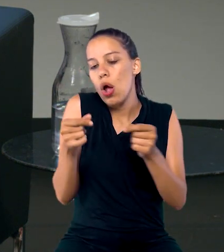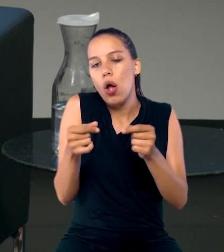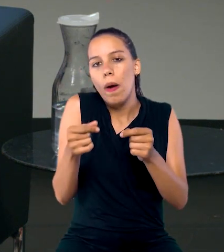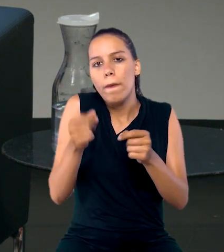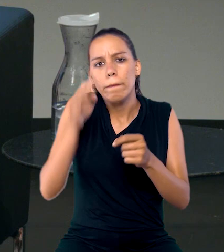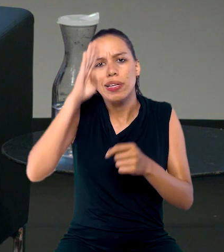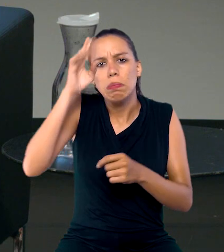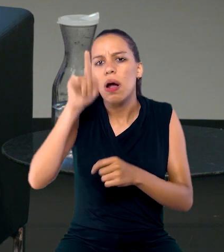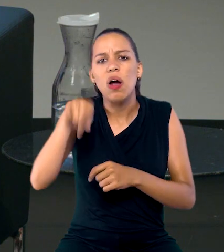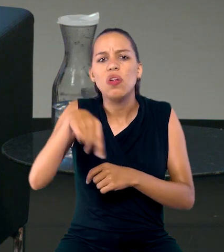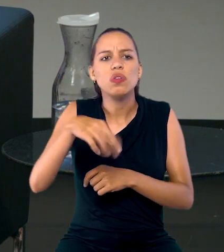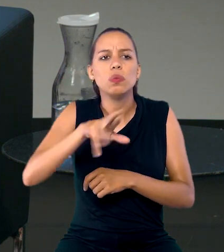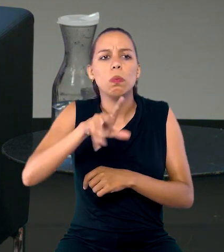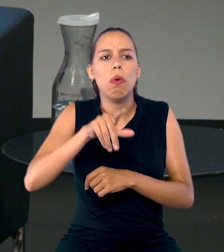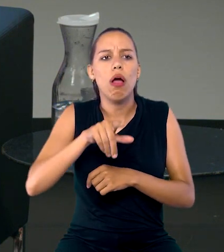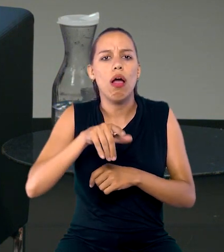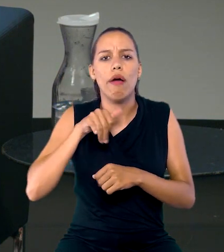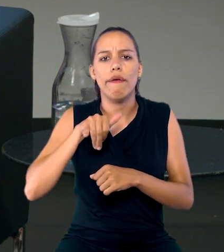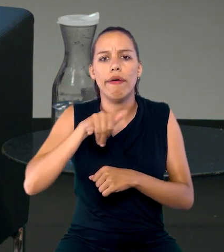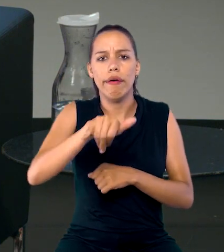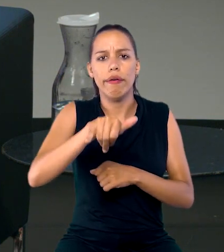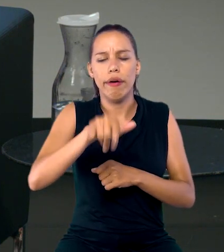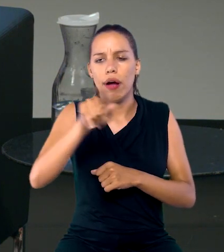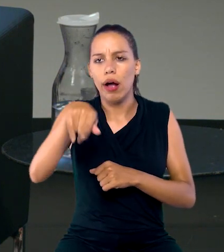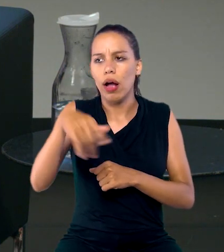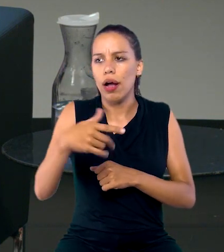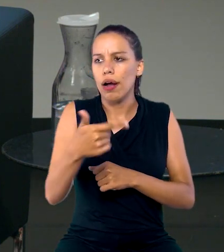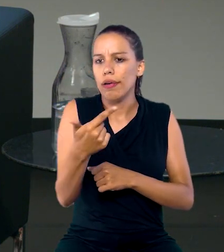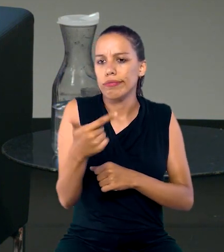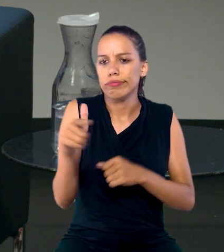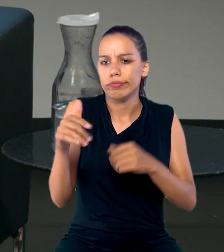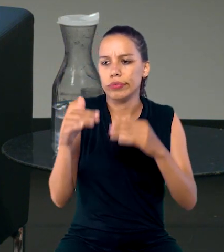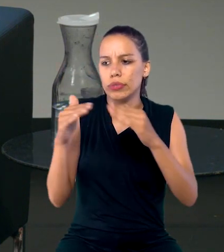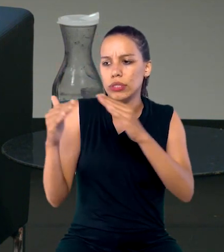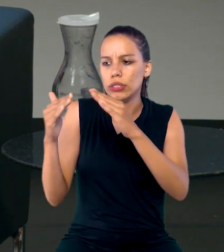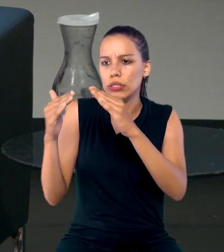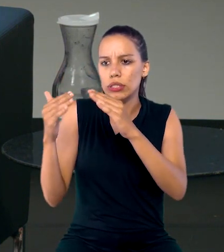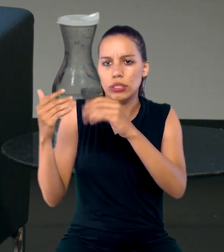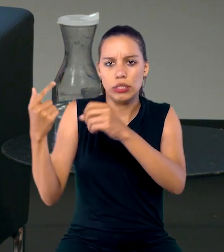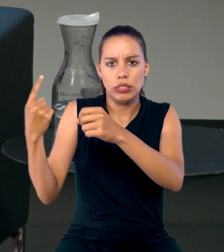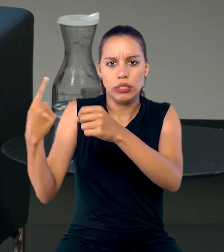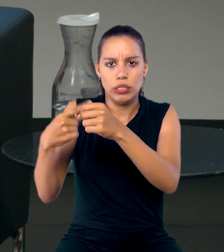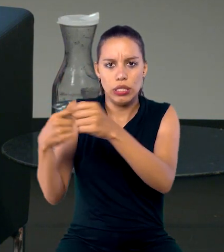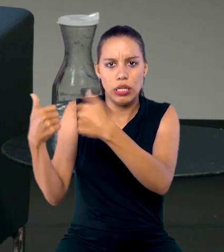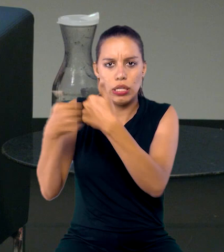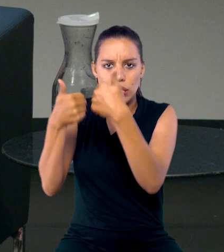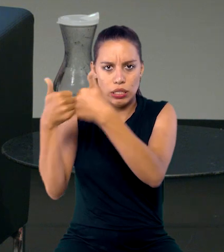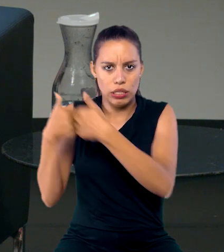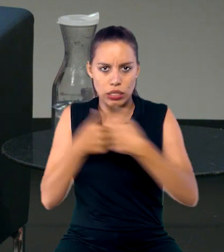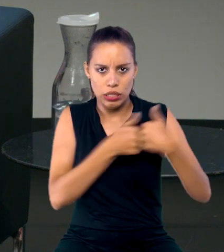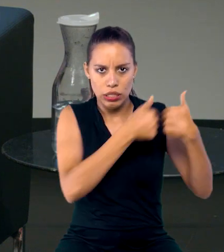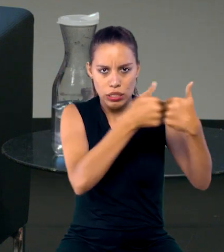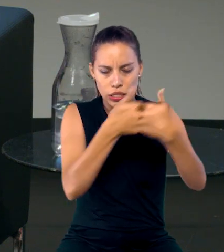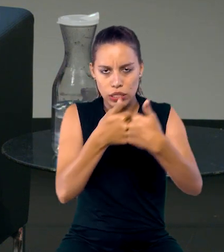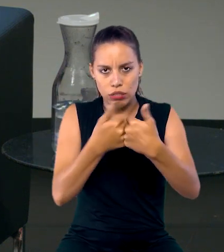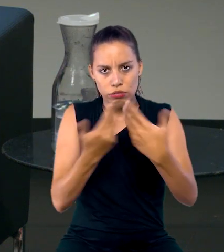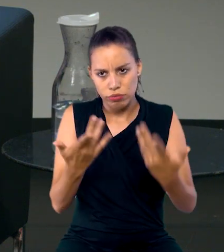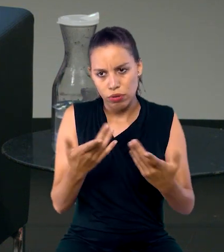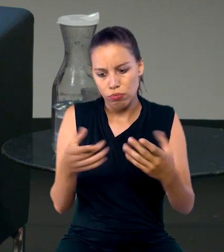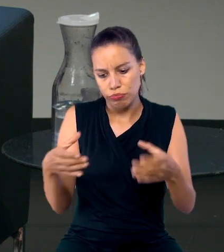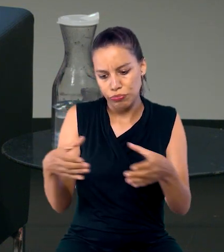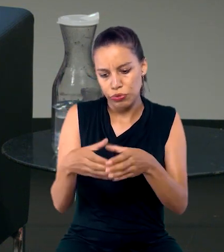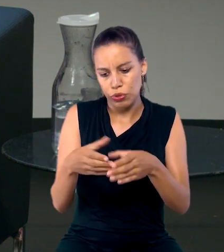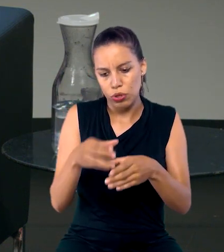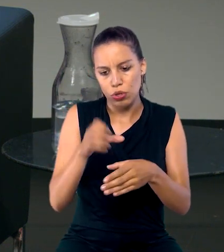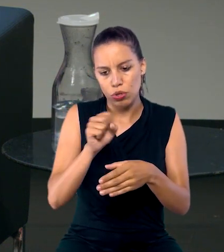plano de piloto o centro. E esse deslocamento a gente precisa fazer para dar essa virada. Então, por isso, por exemplo,